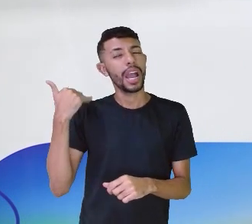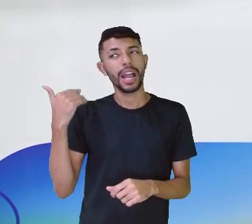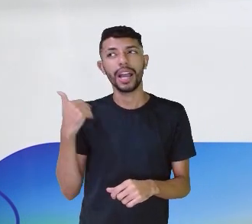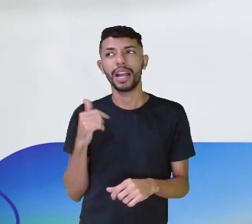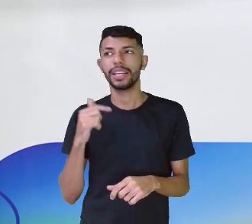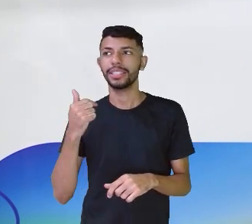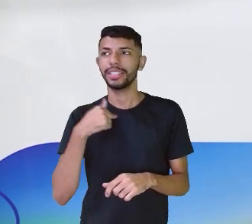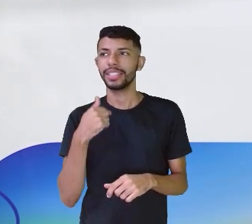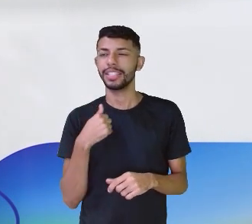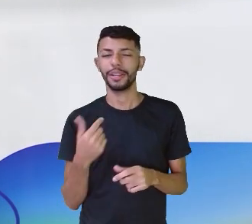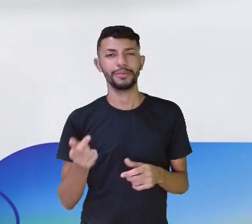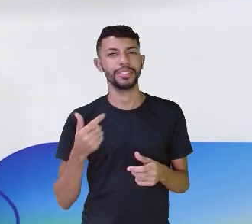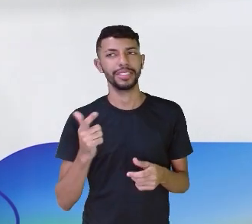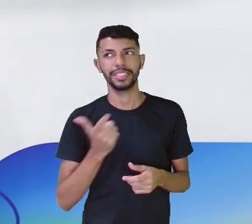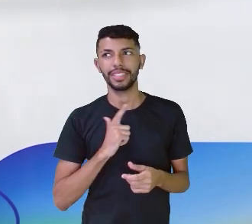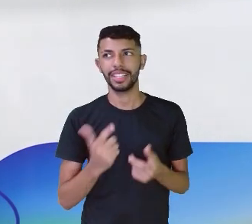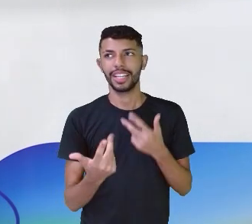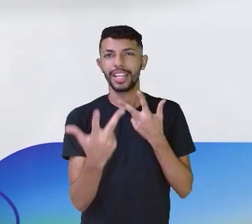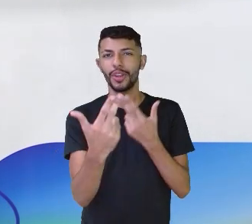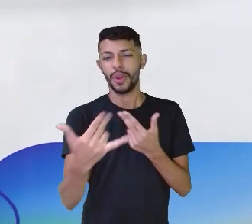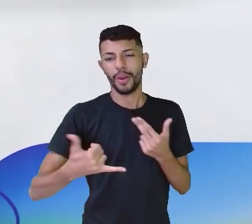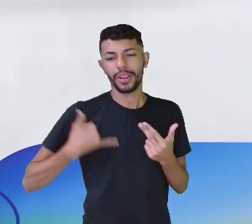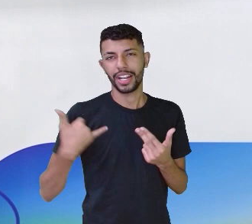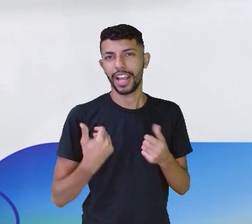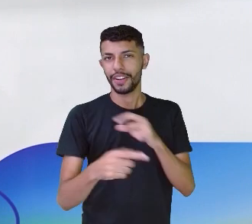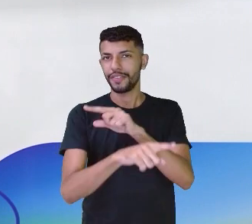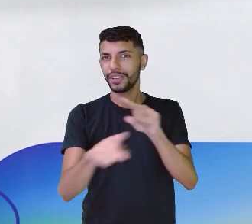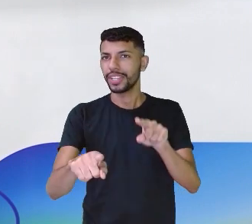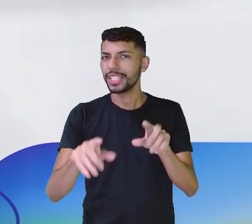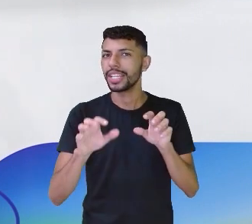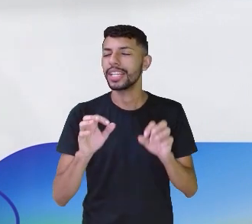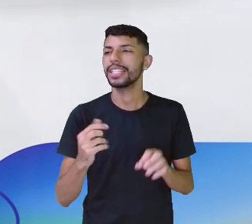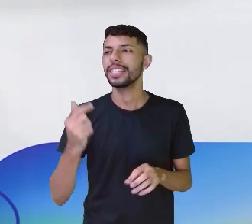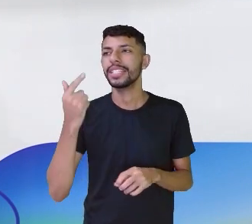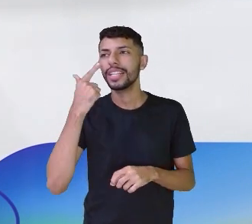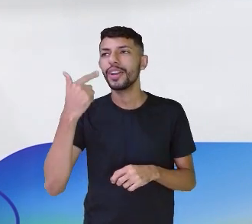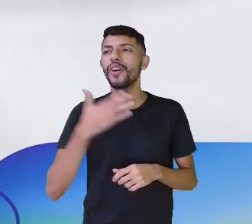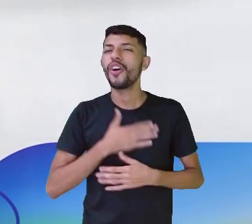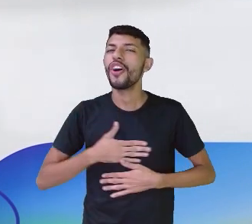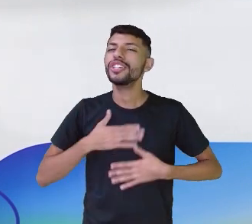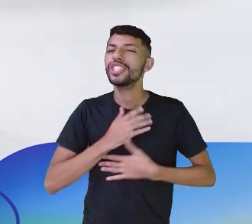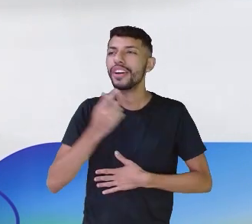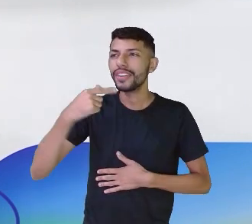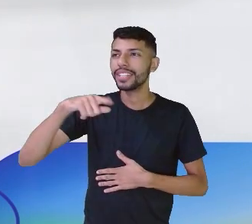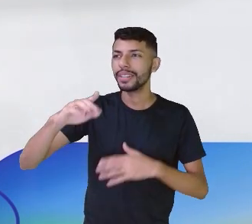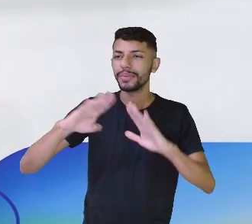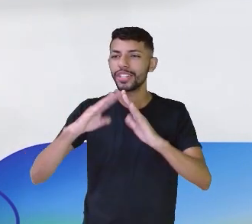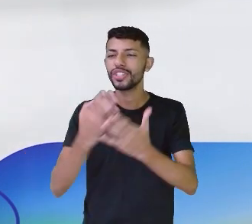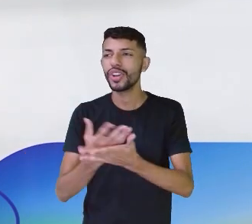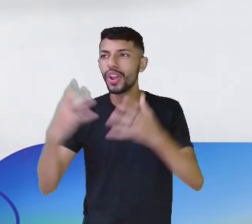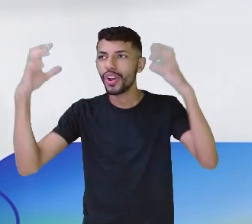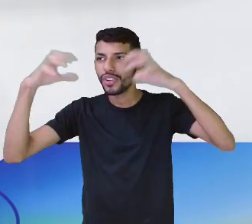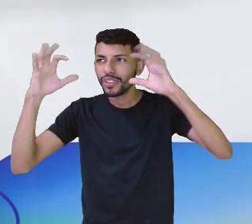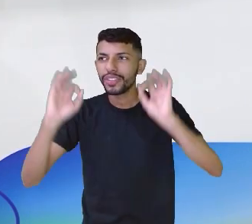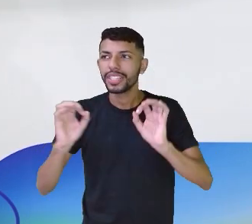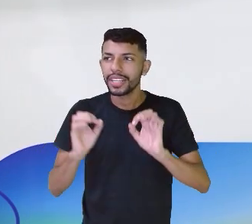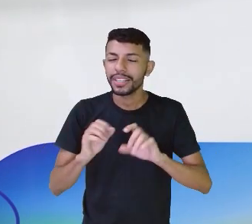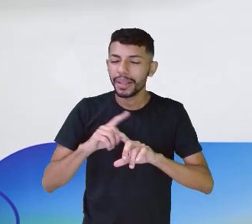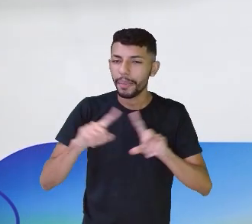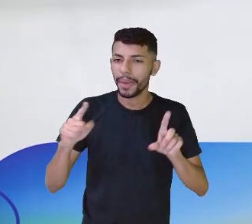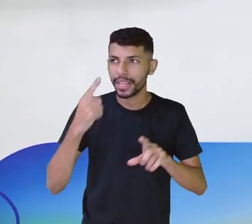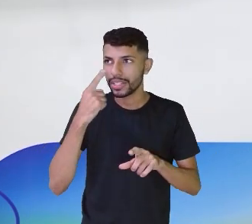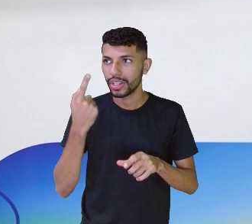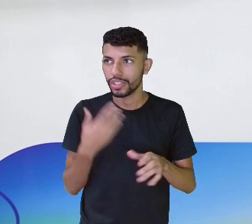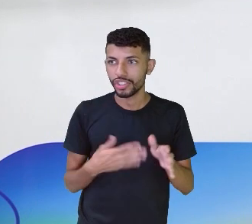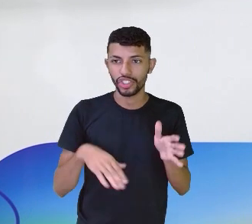tanto tempo assim não, hein? Eu gostava de ir para a escola na chuva, eu achava legal, eu achava divertido. Se bem que eu chegava em casa